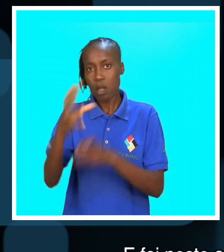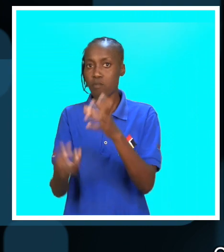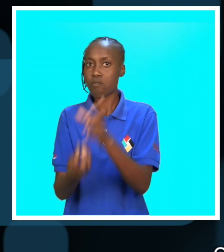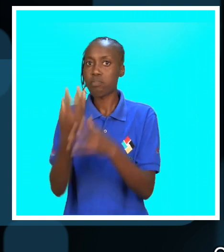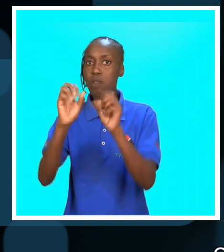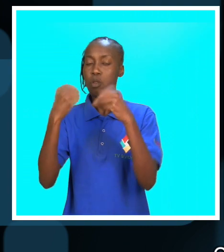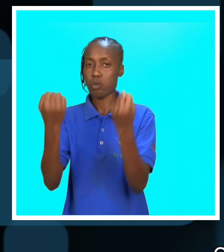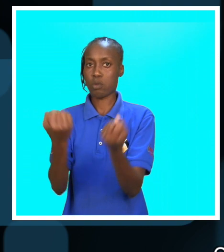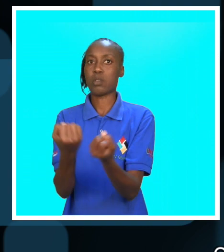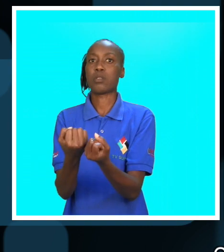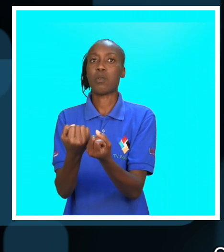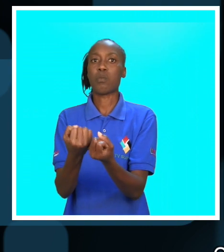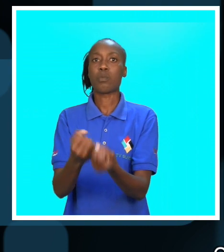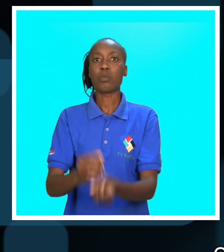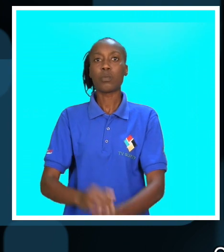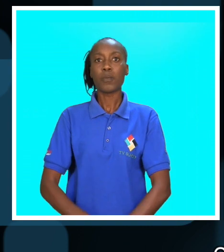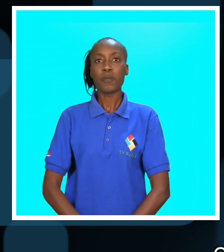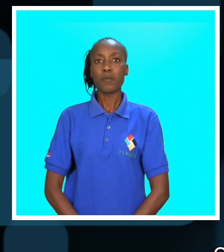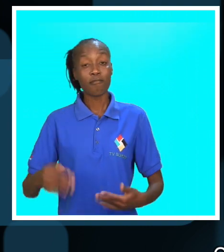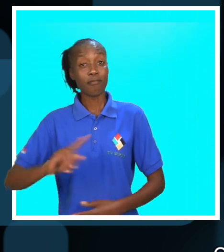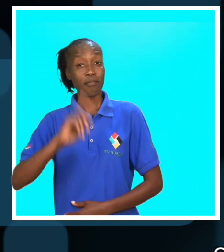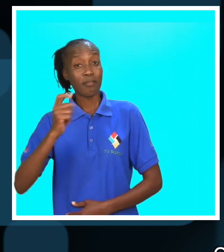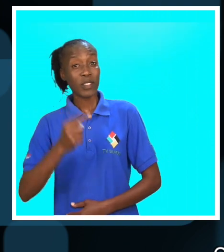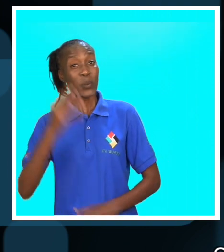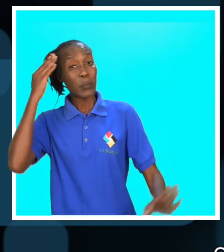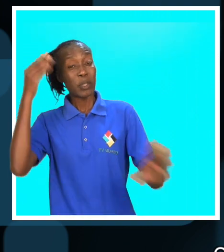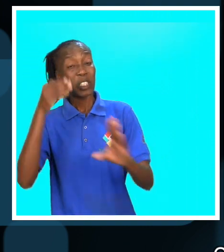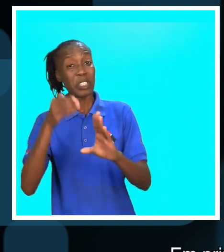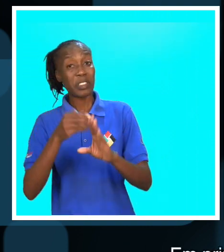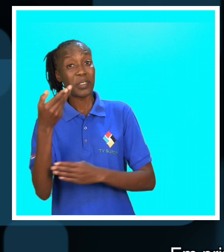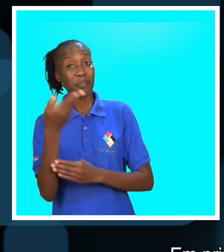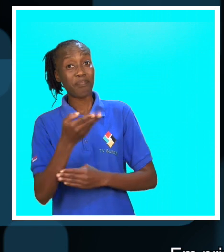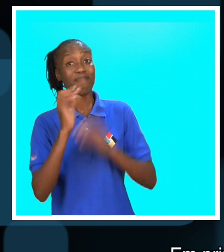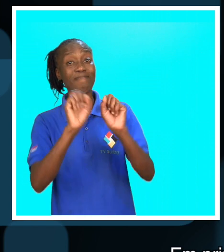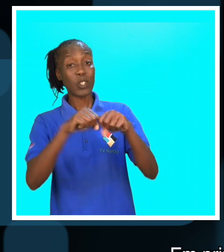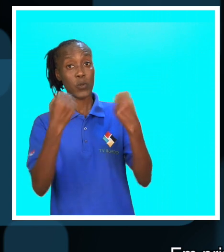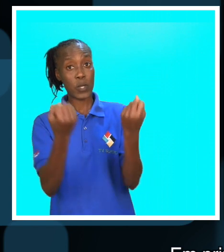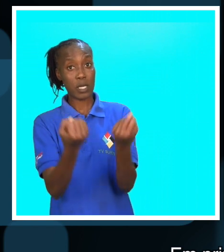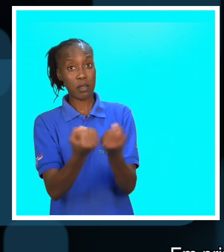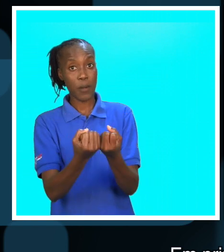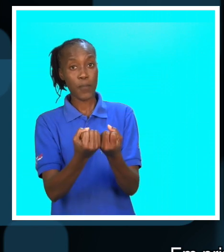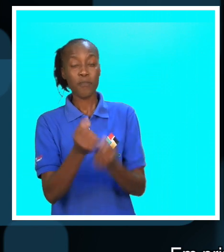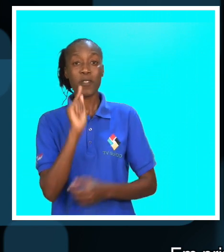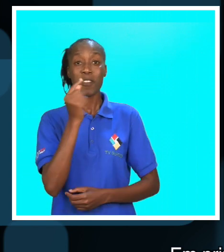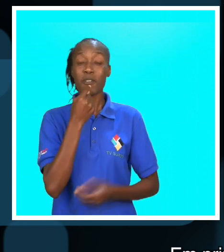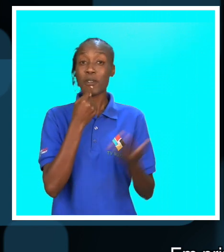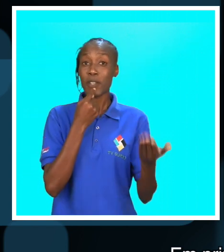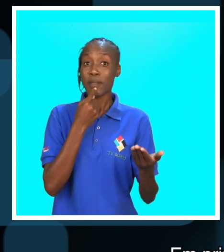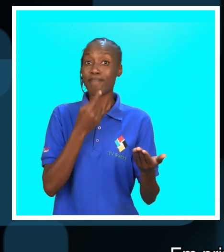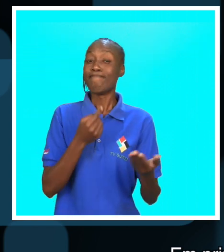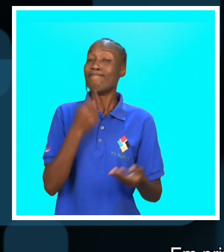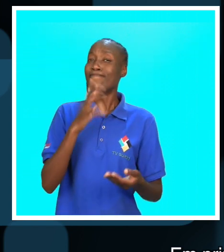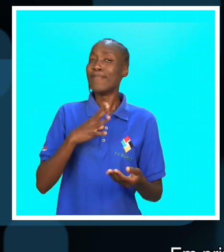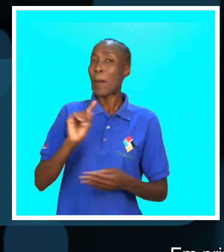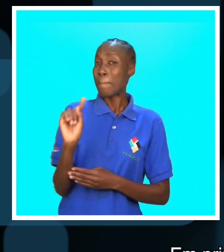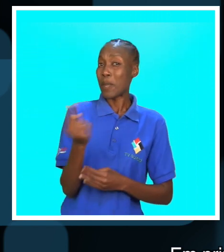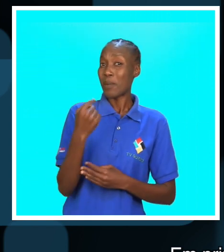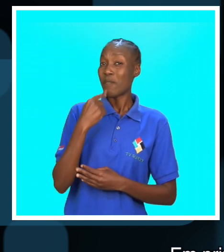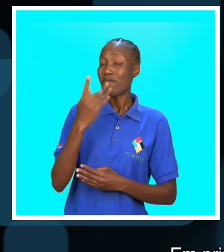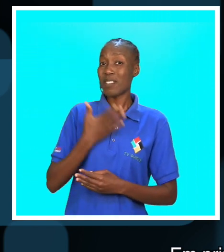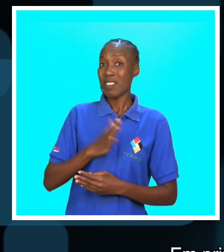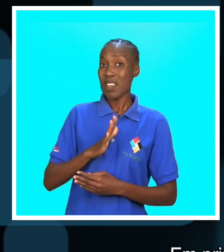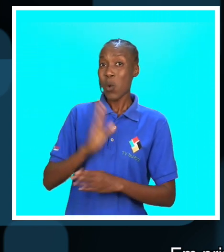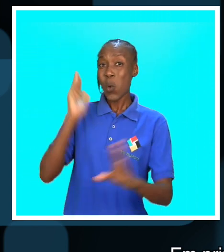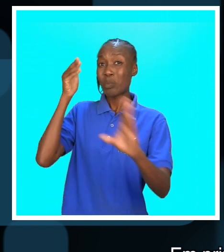cooperativa. E quais são os objetivos fundamentais da cooperativa? Em primeira mão, os objetivos da cooperativa são